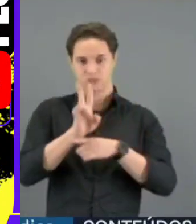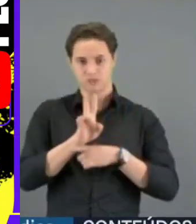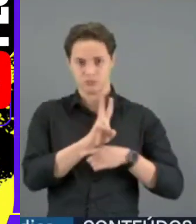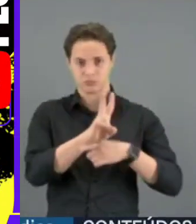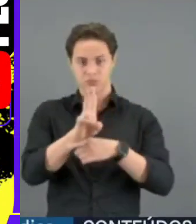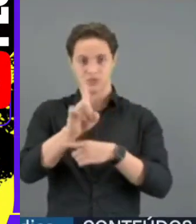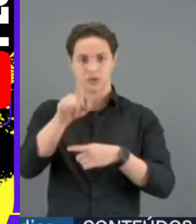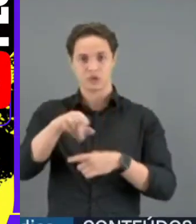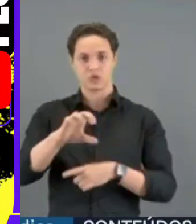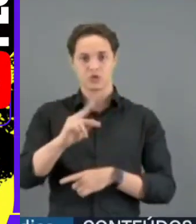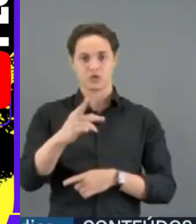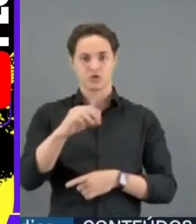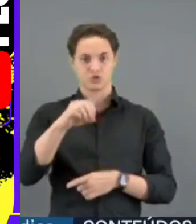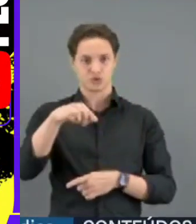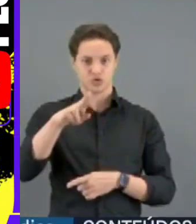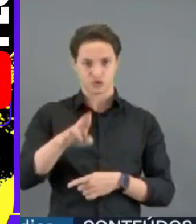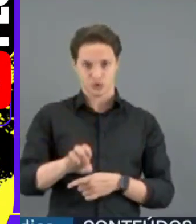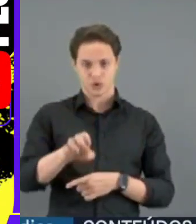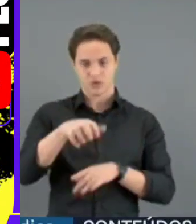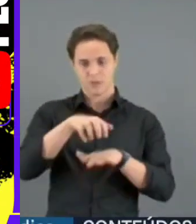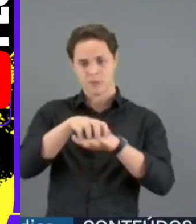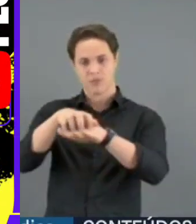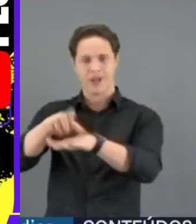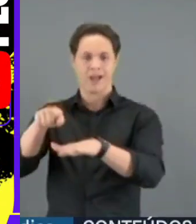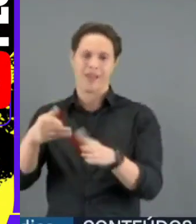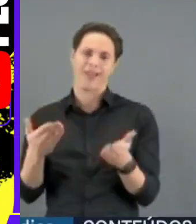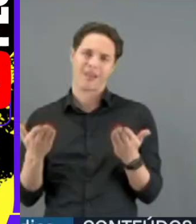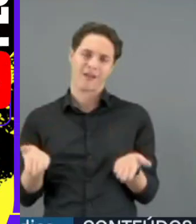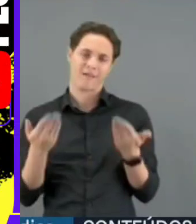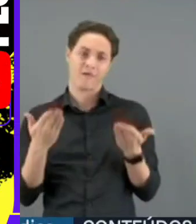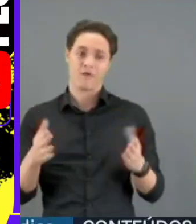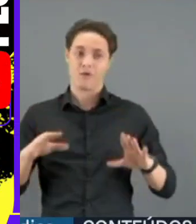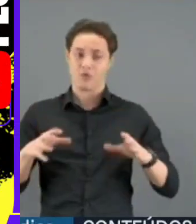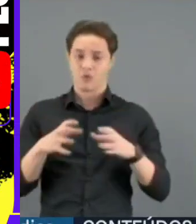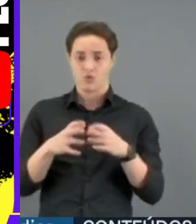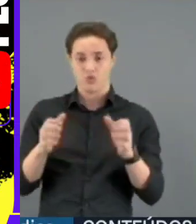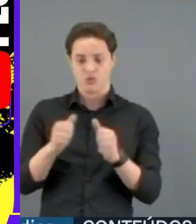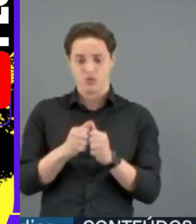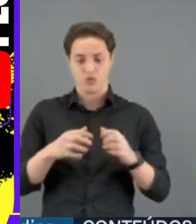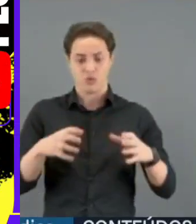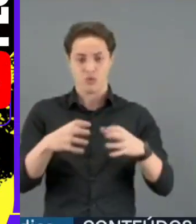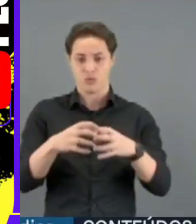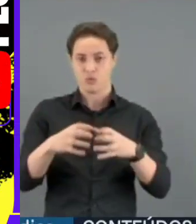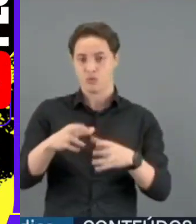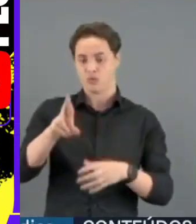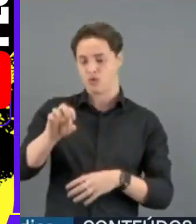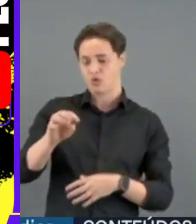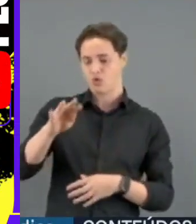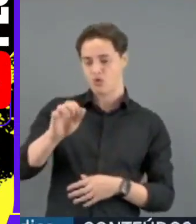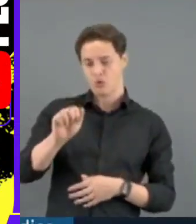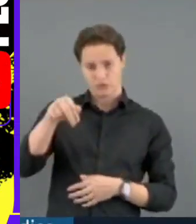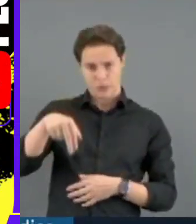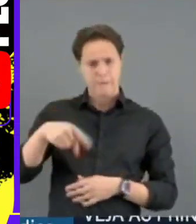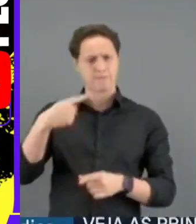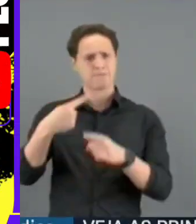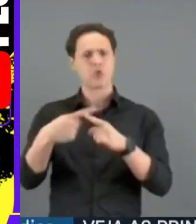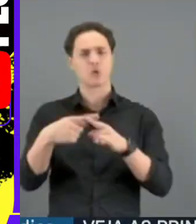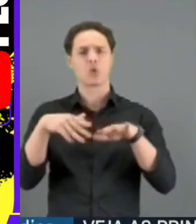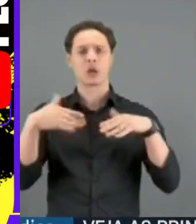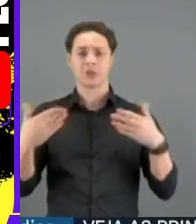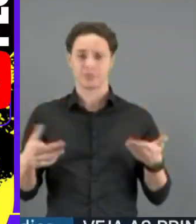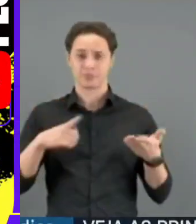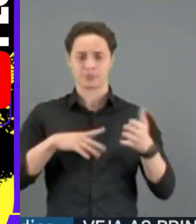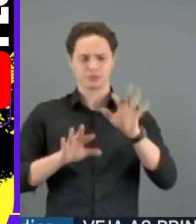que é o choque móvel, que nós chamamos de choque leve, juntamente com tropas da Rotam. Por quê? Porque, de acordo com o plano de